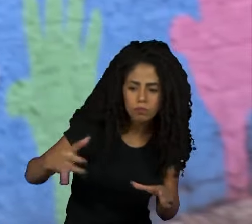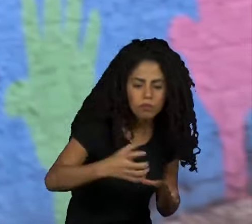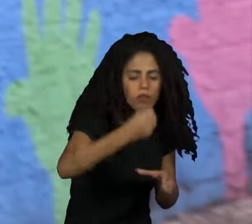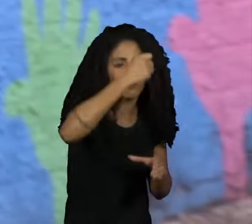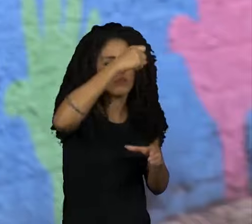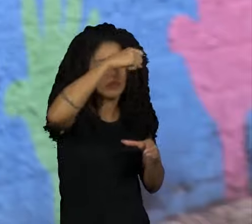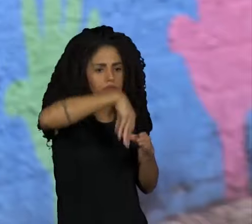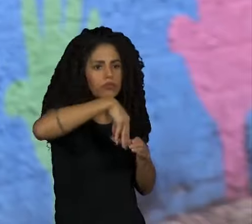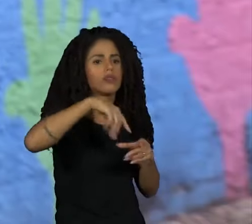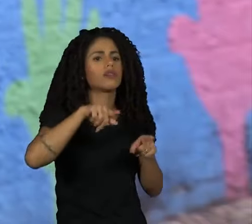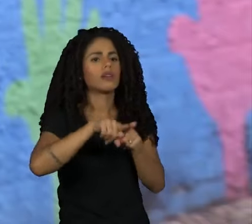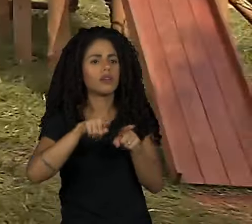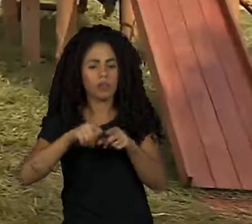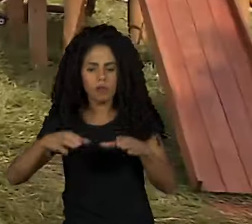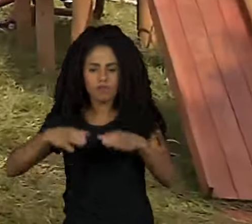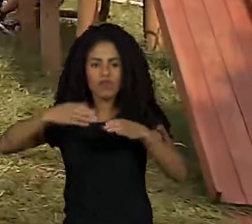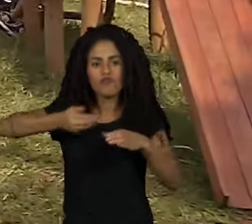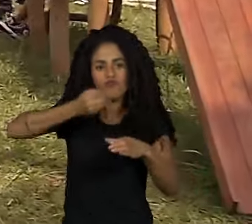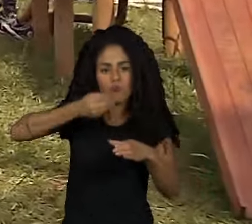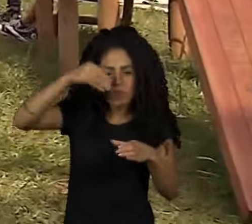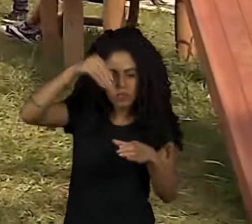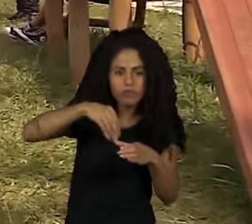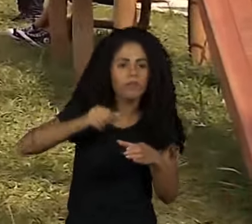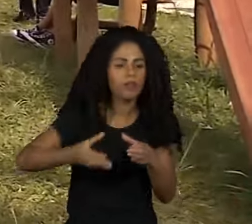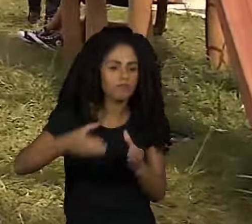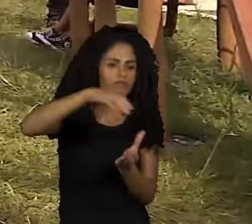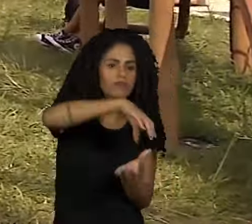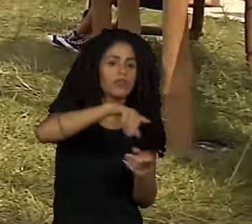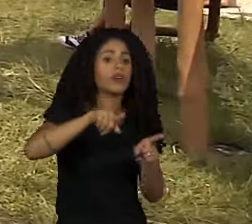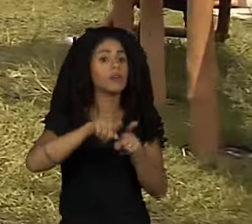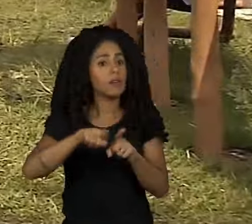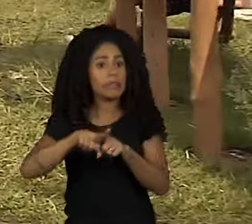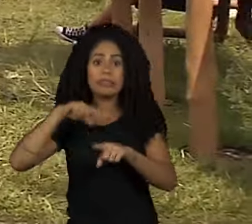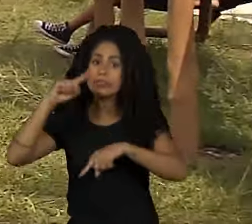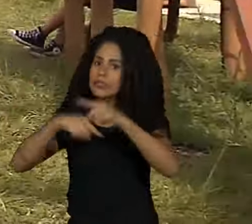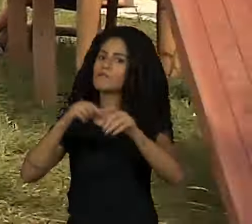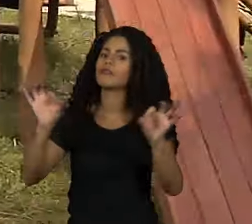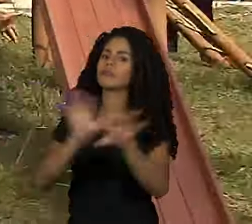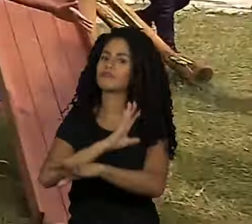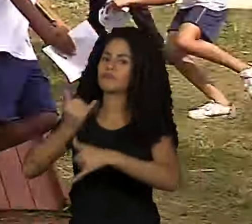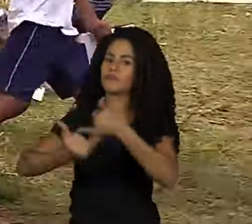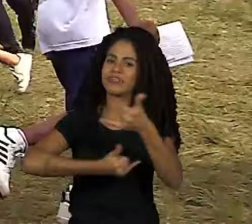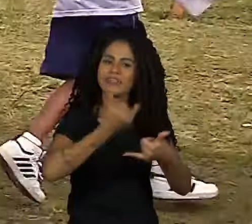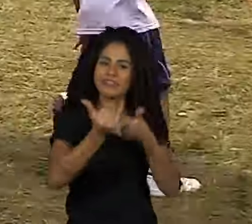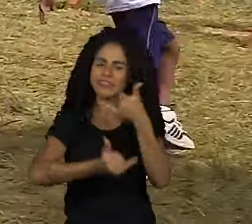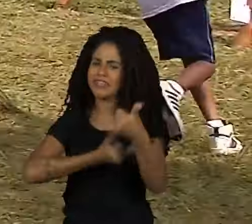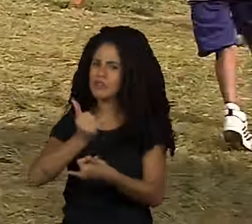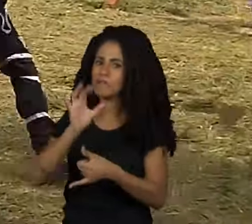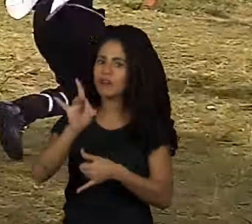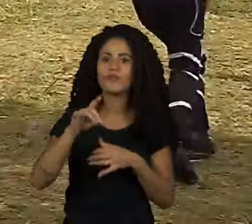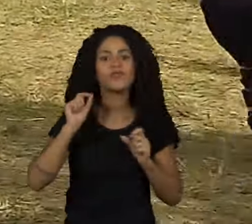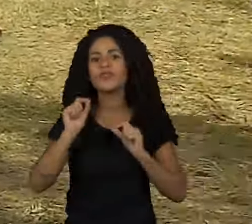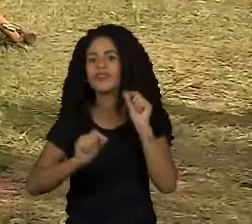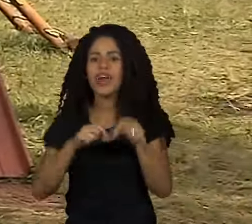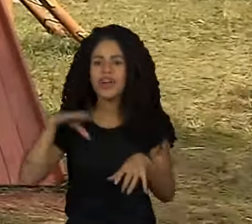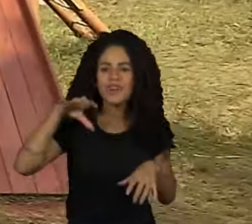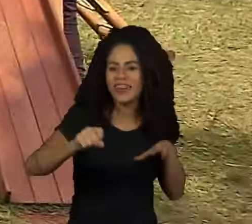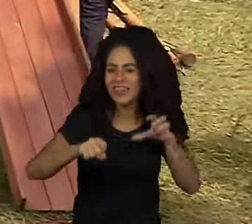marmita que acumulam água na chuva. E depois da batalha, é hora de brincar um pouco, mas só se for